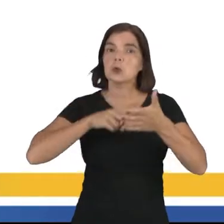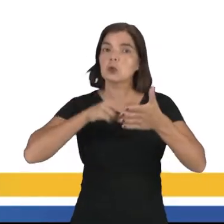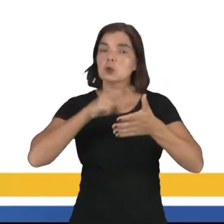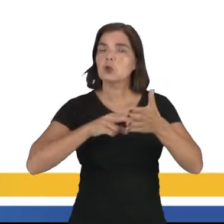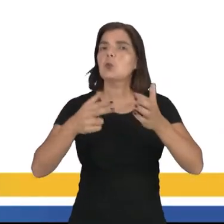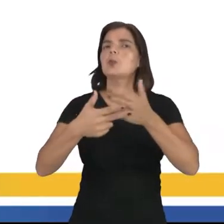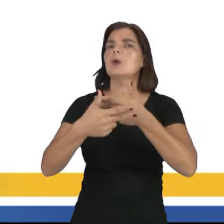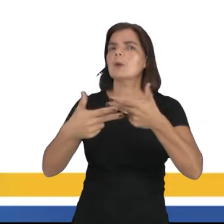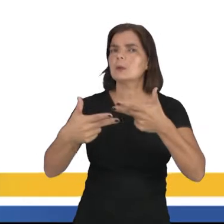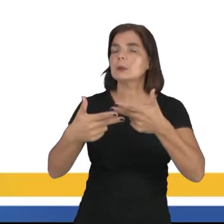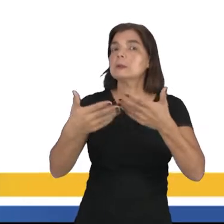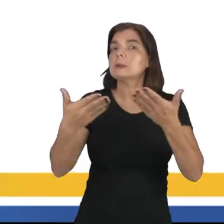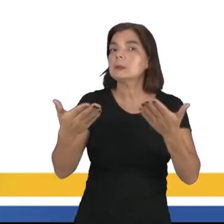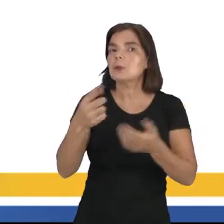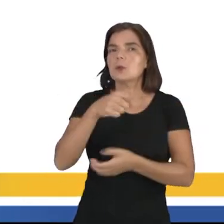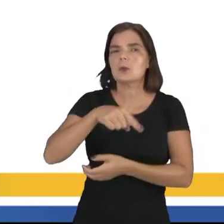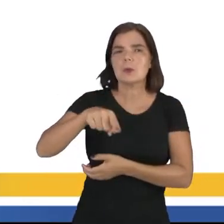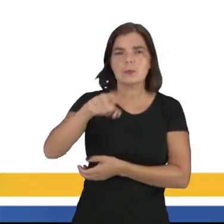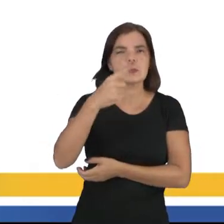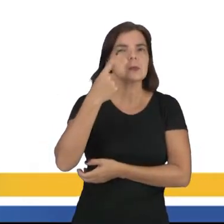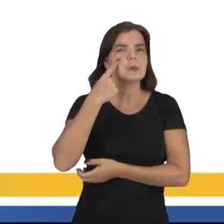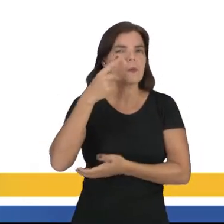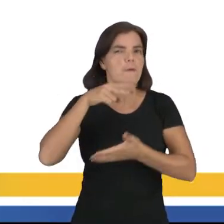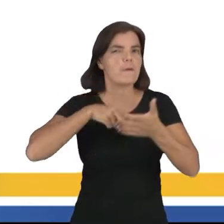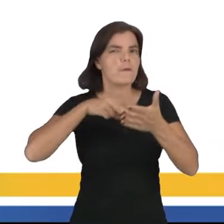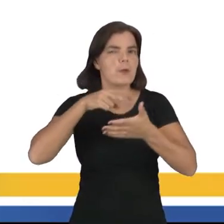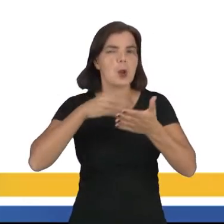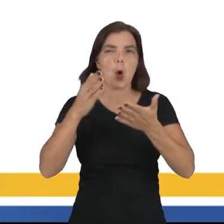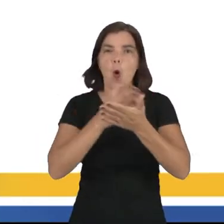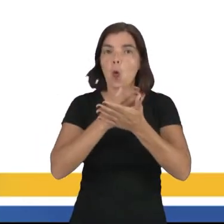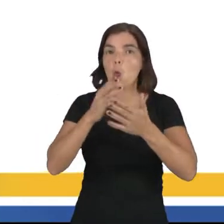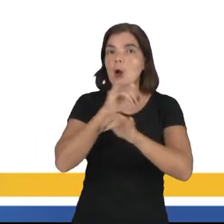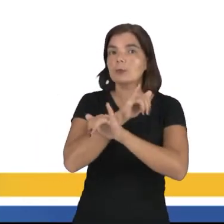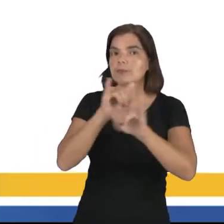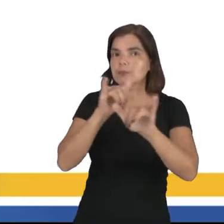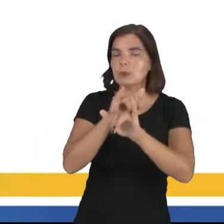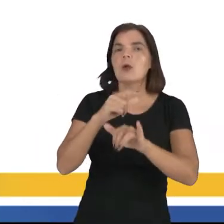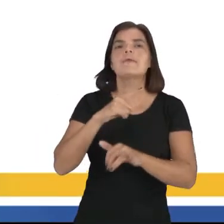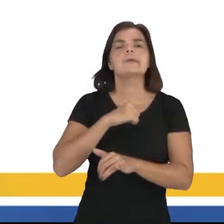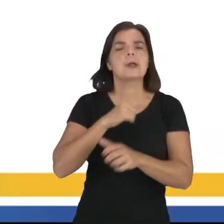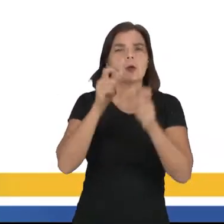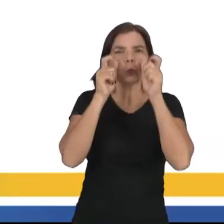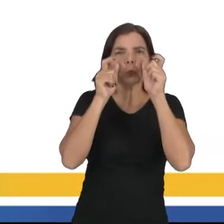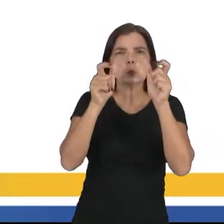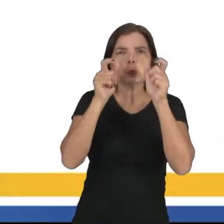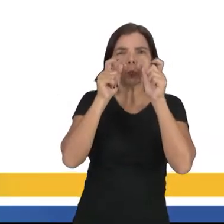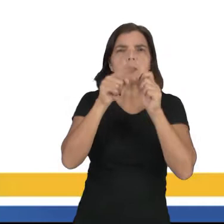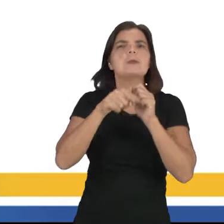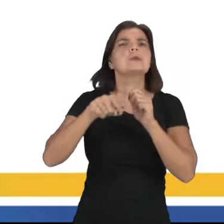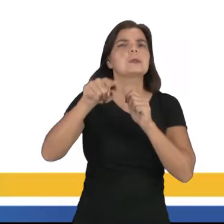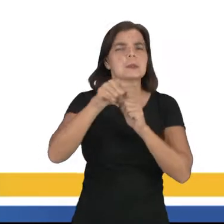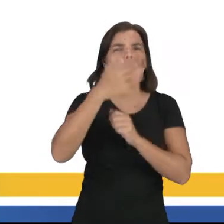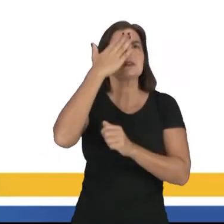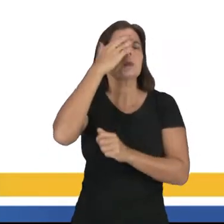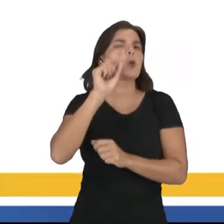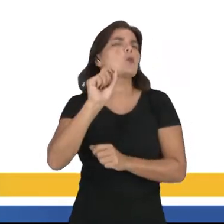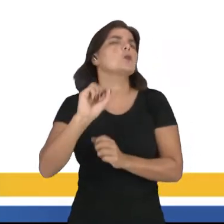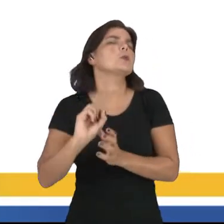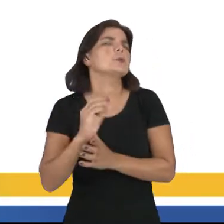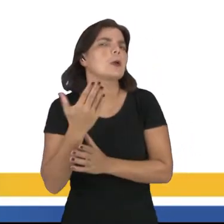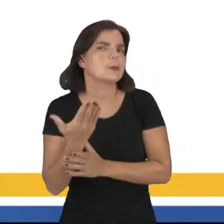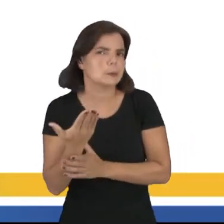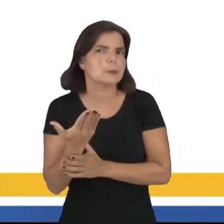leitor sobre algo. Então, quando vocês leem diversas notícias, vocês querem se manter informados, vocês querem saber o que